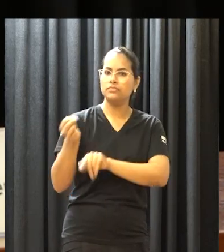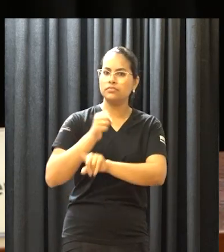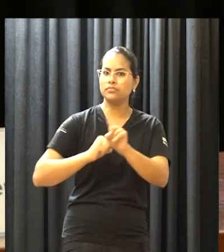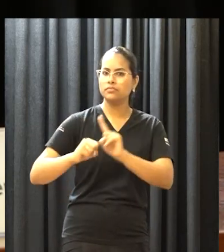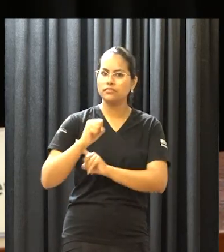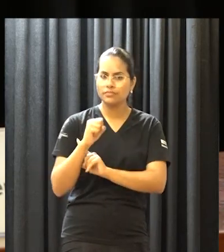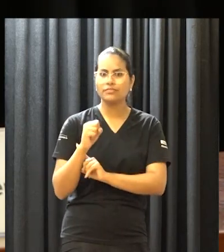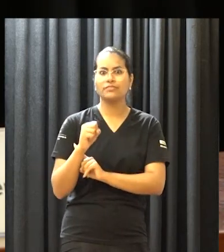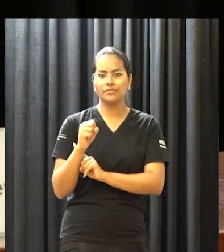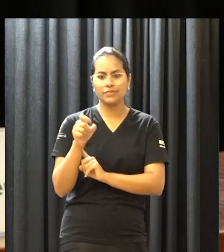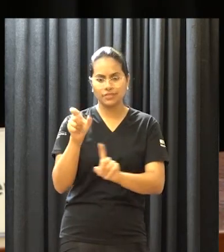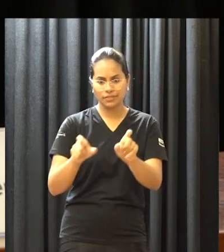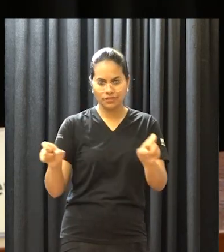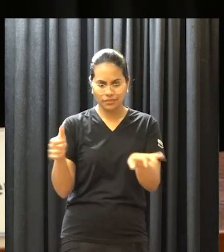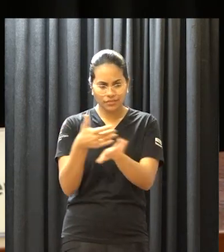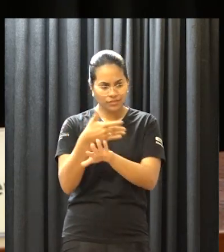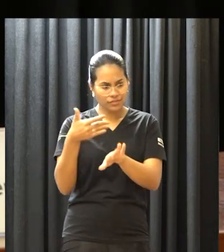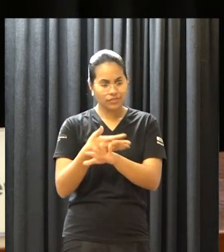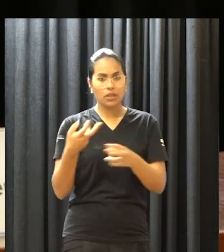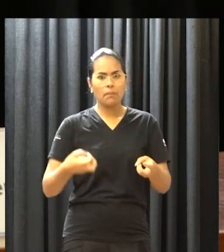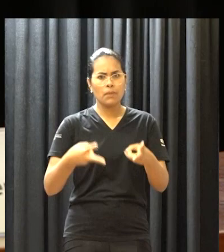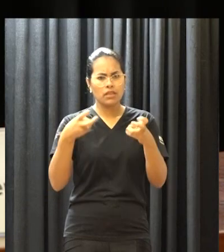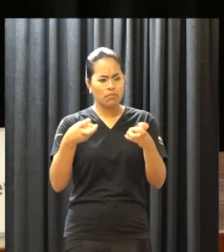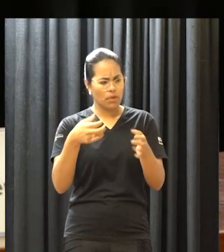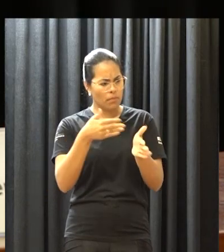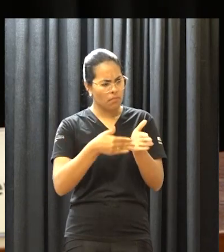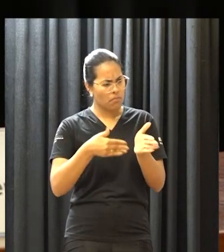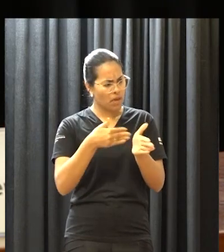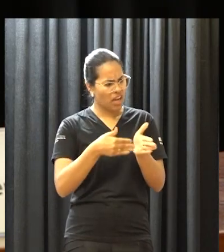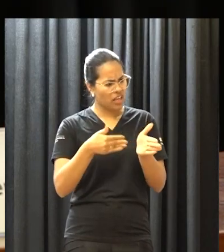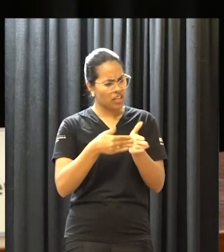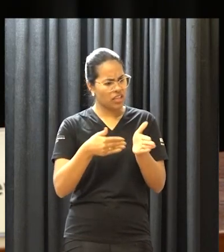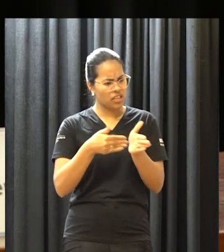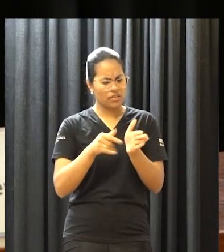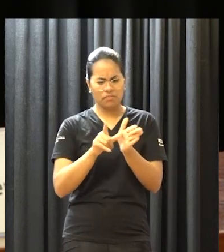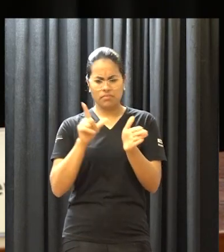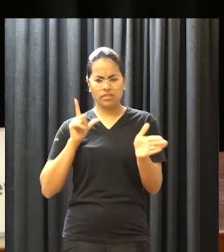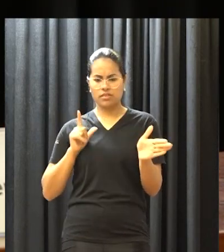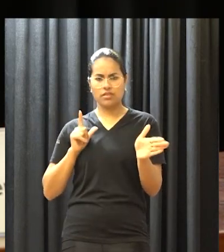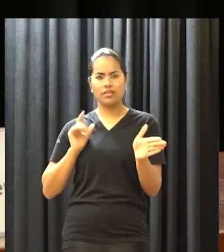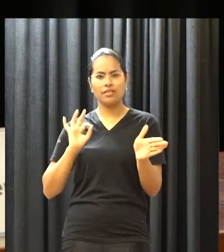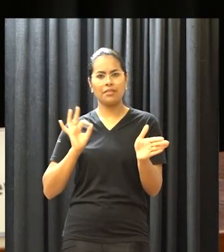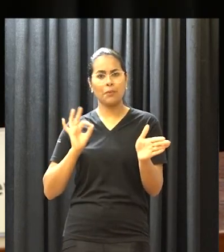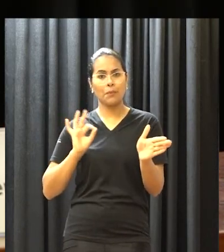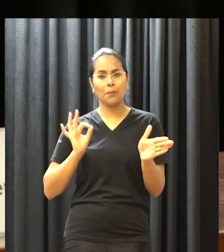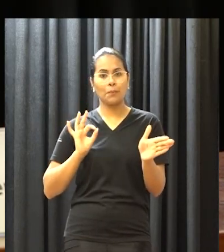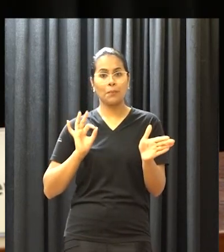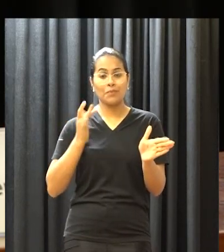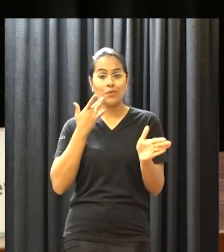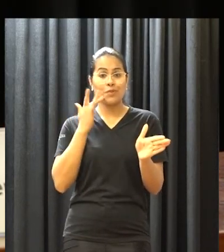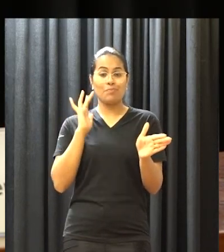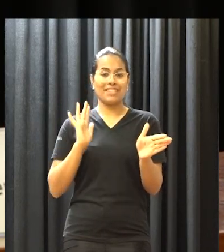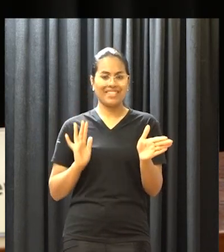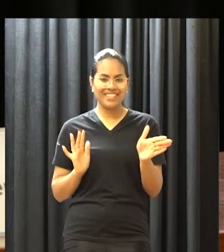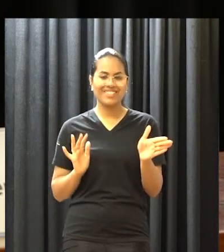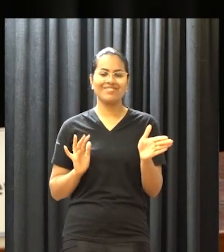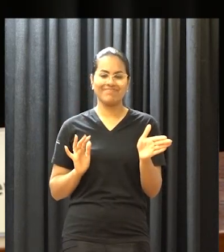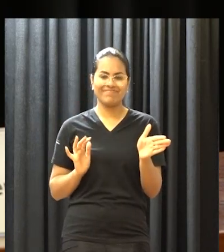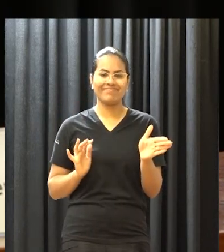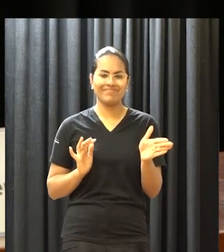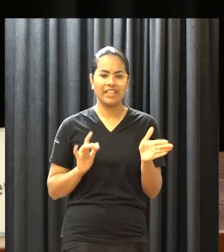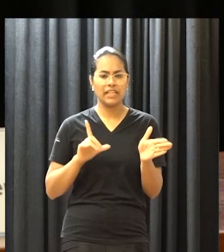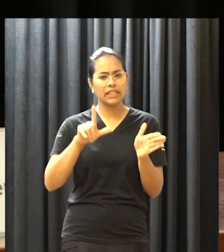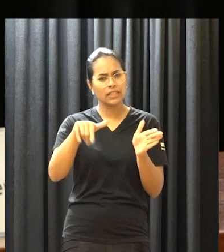faziam eles perceberem barreiras que antes eles não percebiam. Né, eles não percebiam